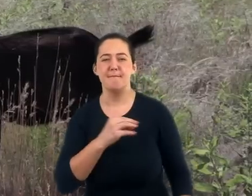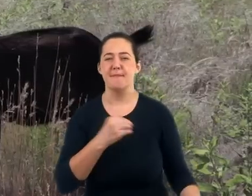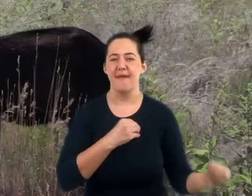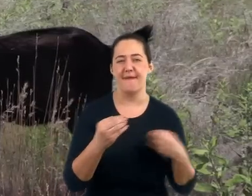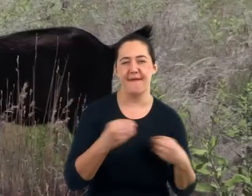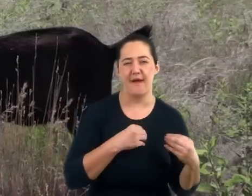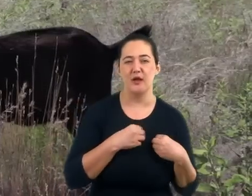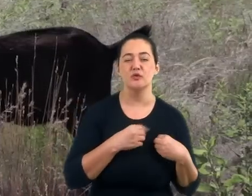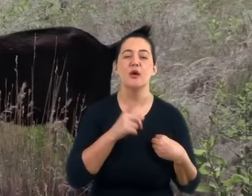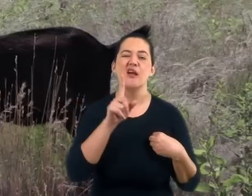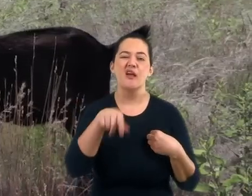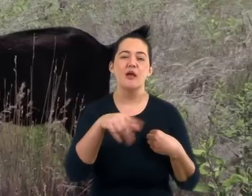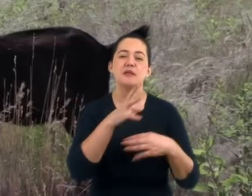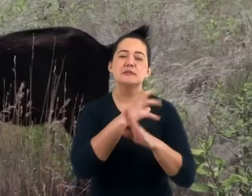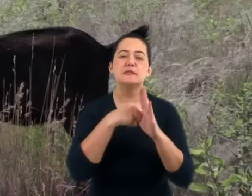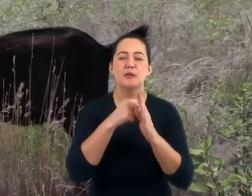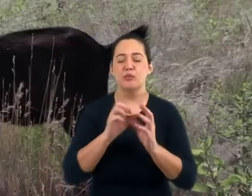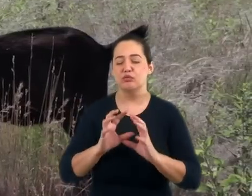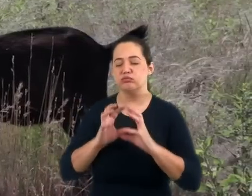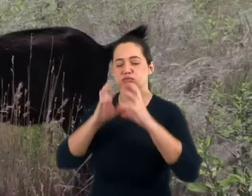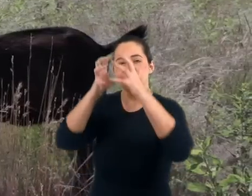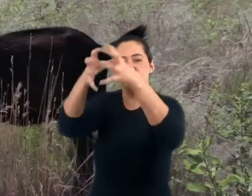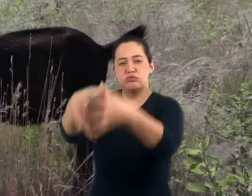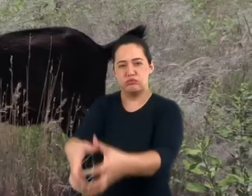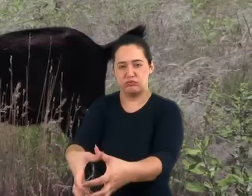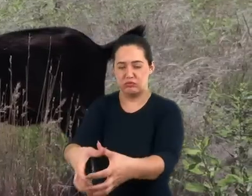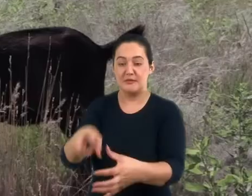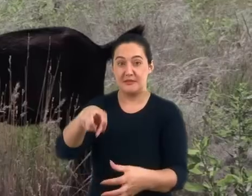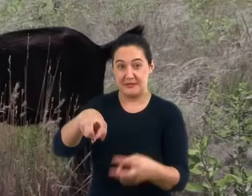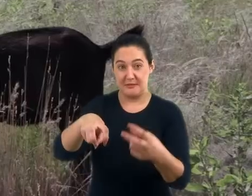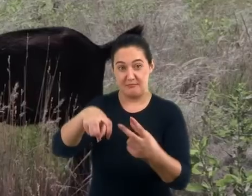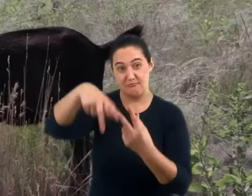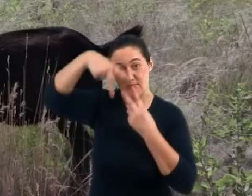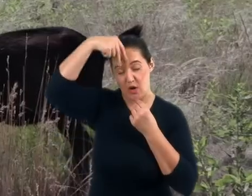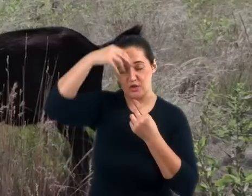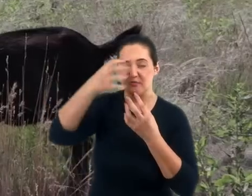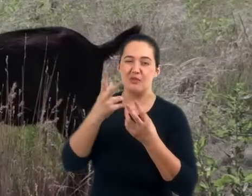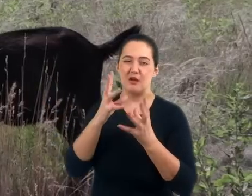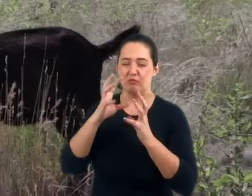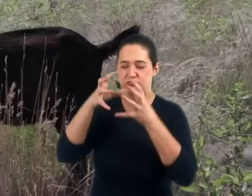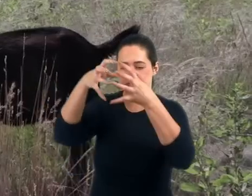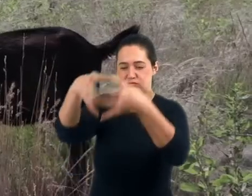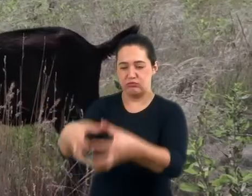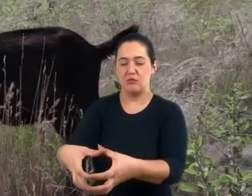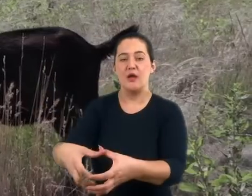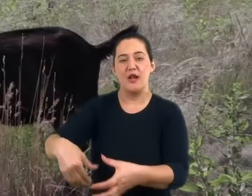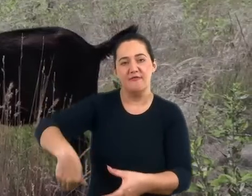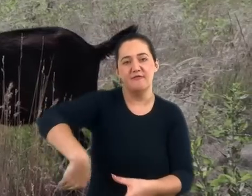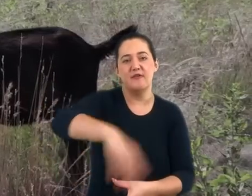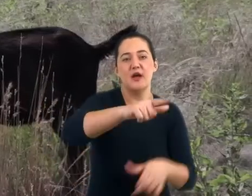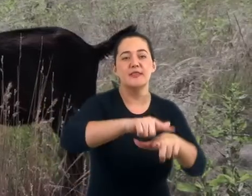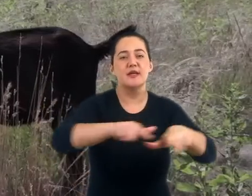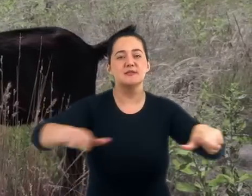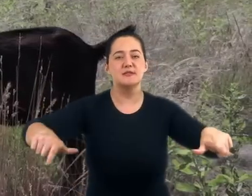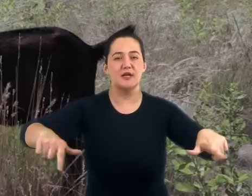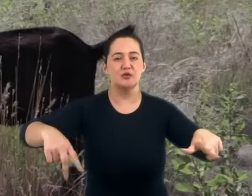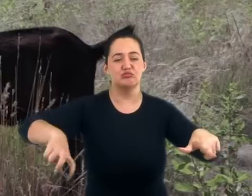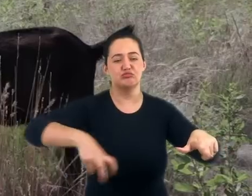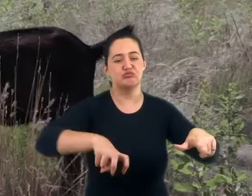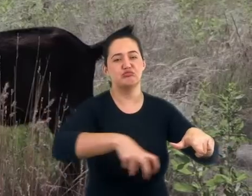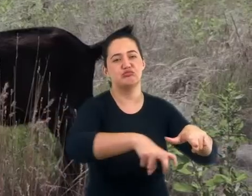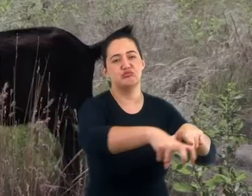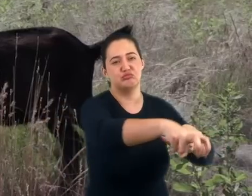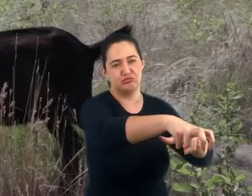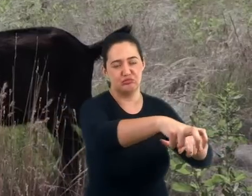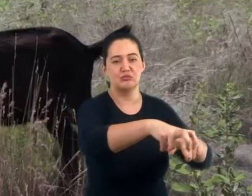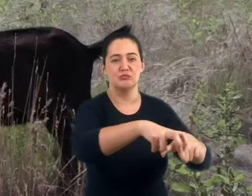era simbolicamente transferida para aquele segundo bode, e ele era banido ou solto no deserto, conforme Levítico